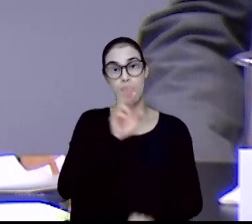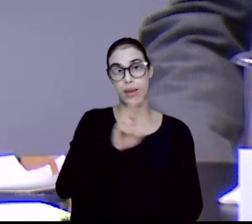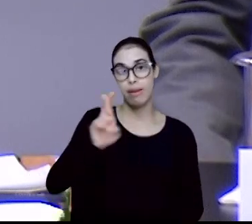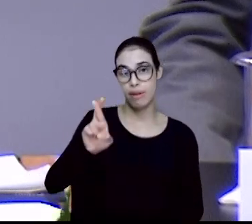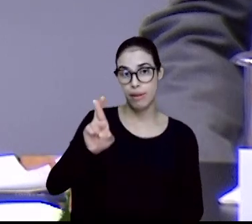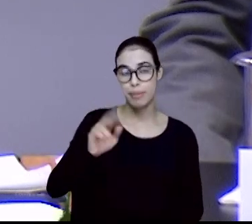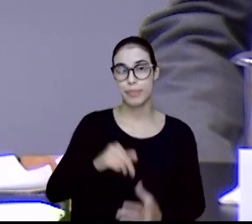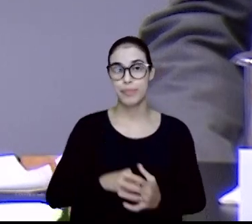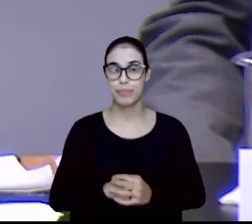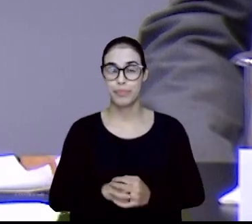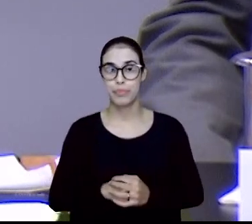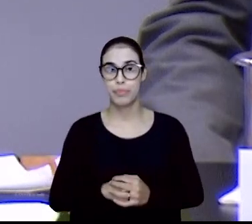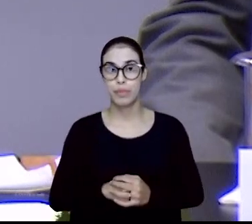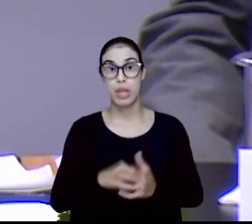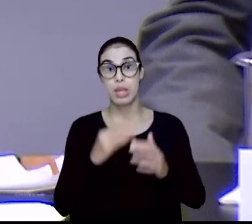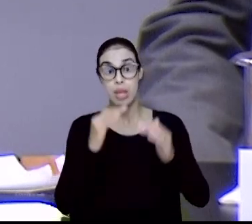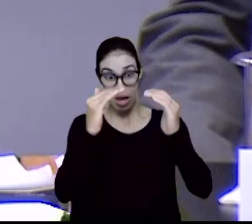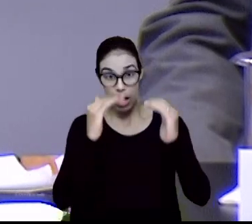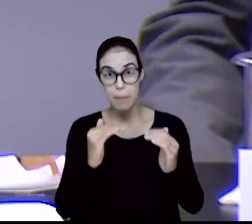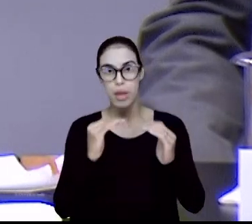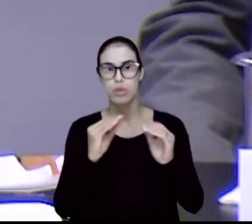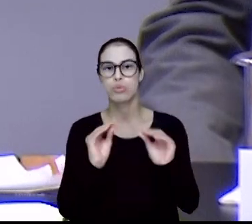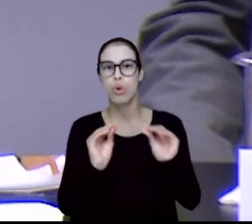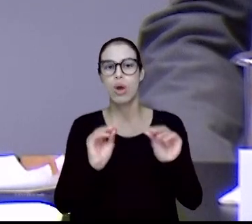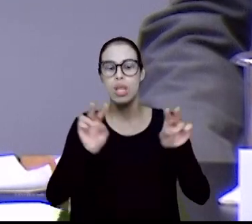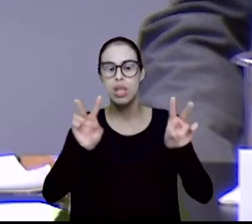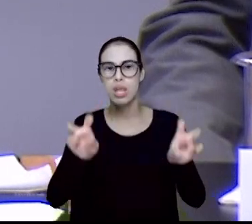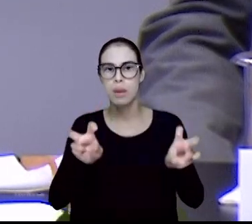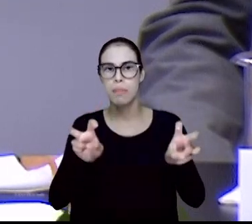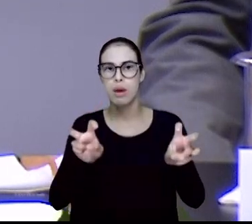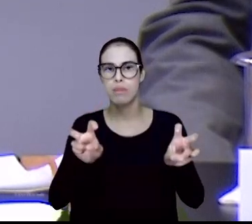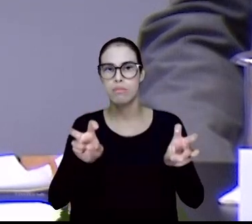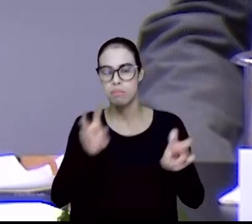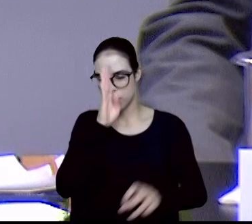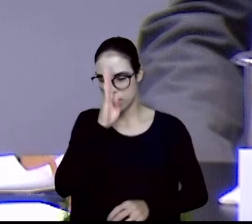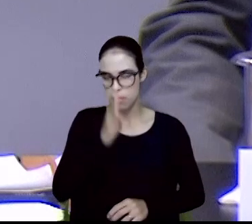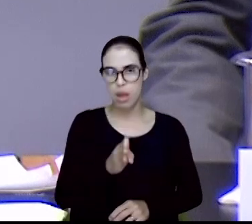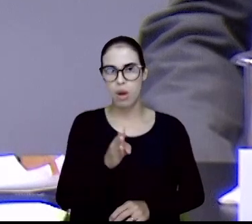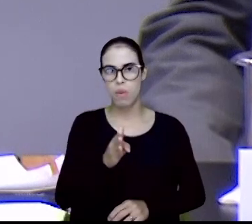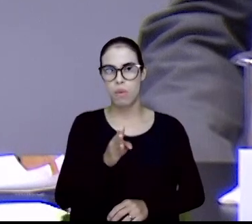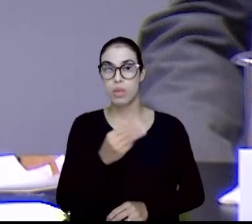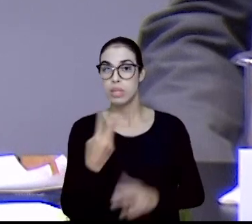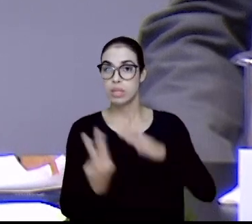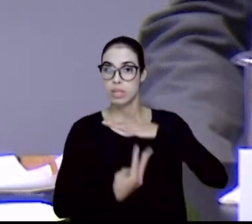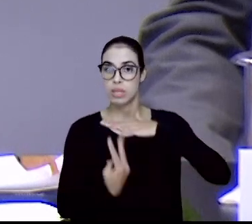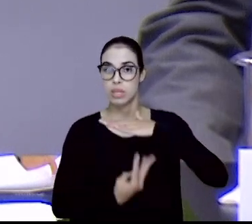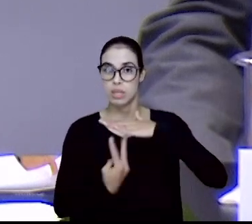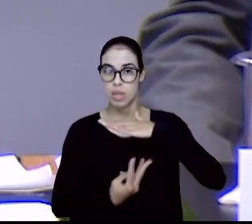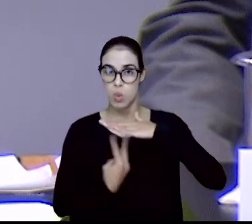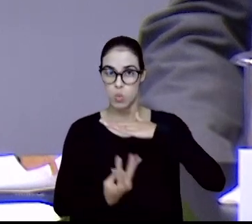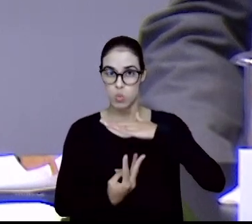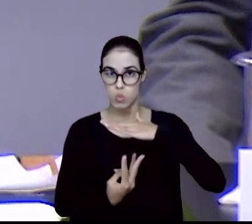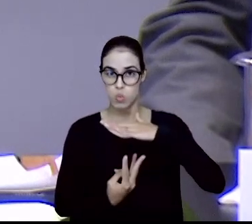Terceiro lugar, o tema geral, terceirização. e um complemento, responsabilidade